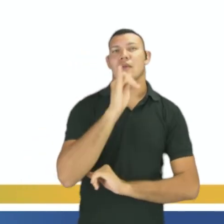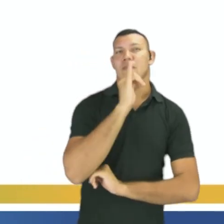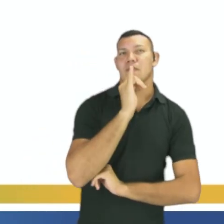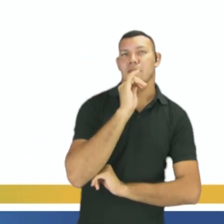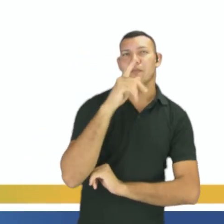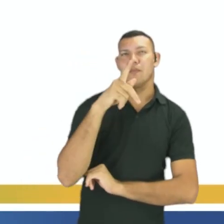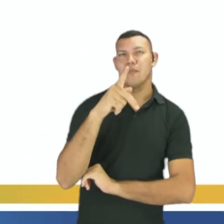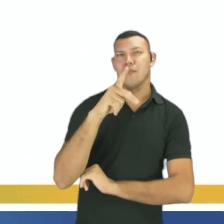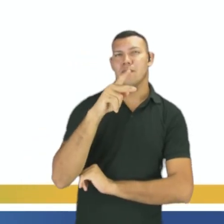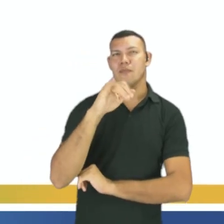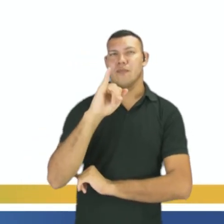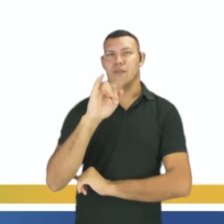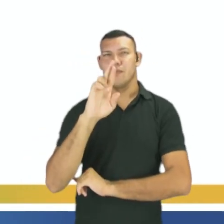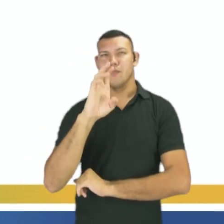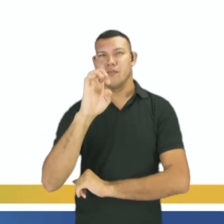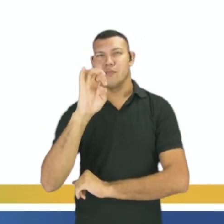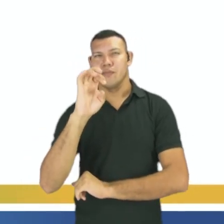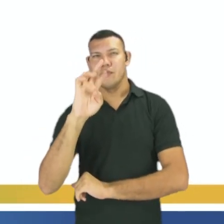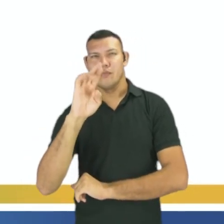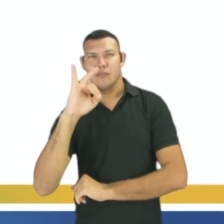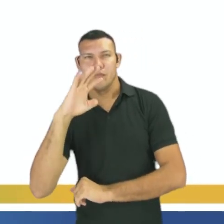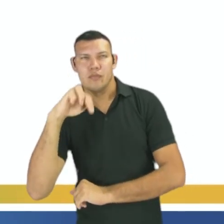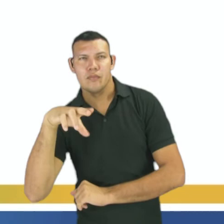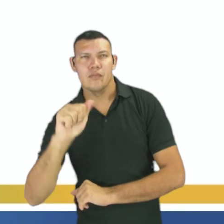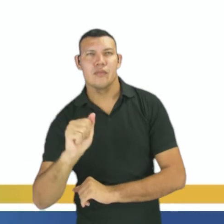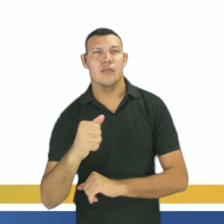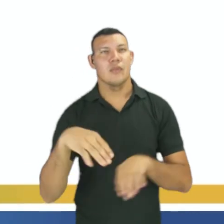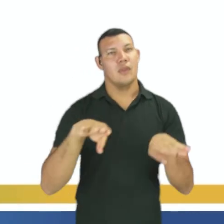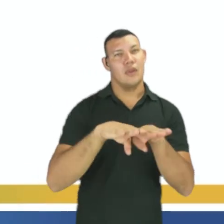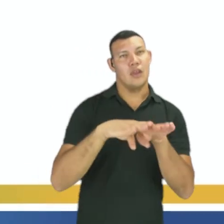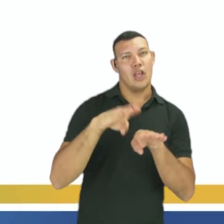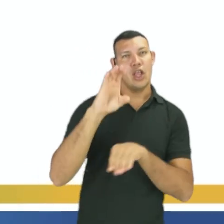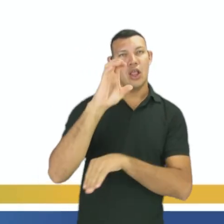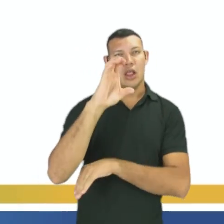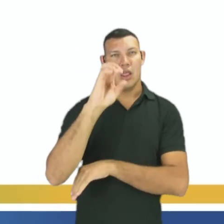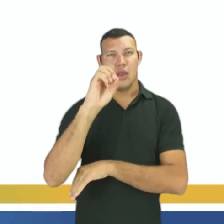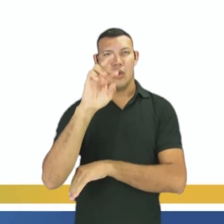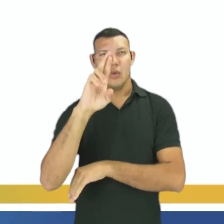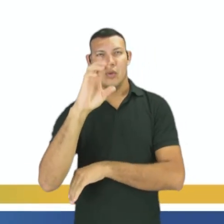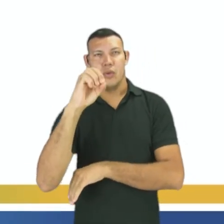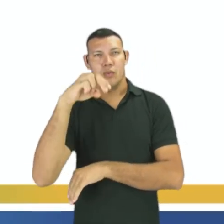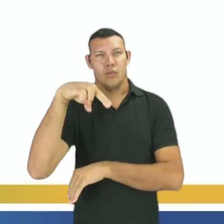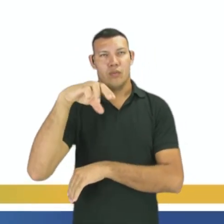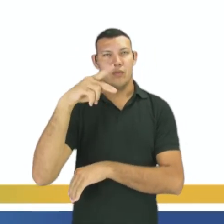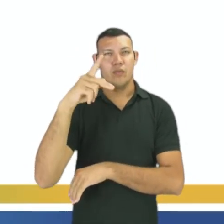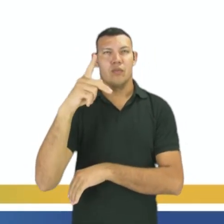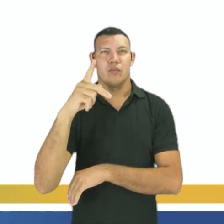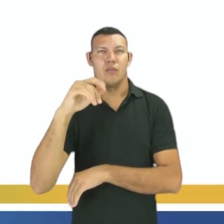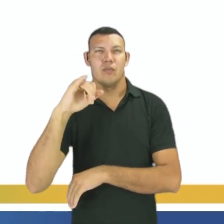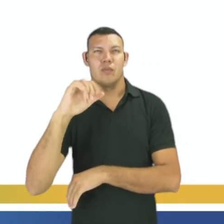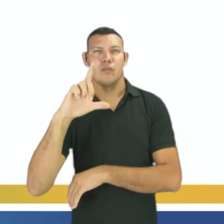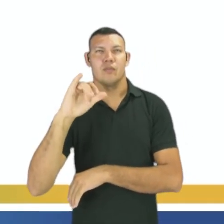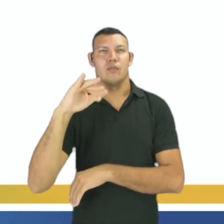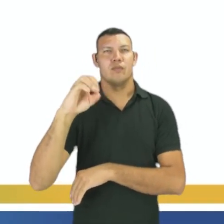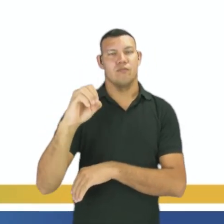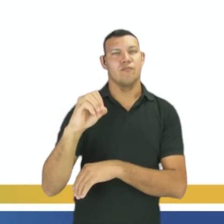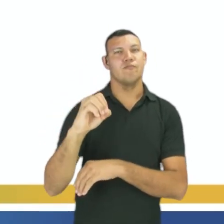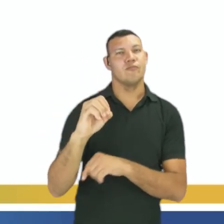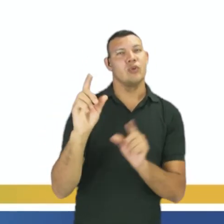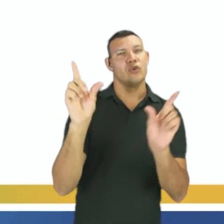a caropenopilina, têm sido uma alternativa na diminuição dos prejuízos